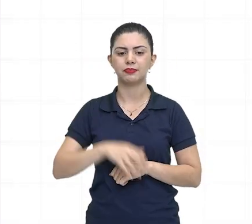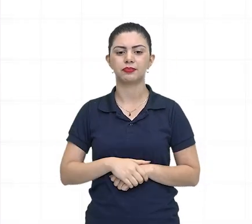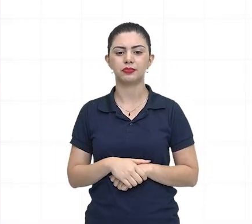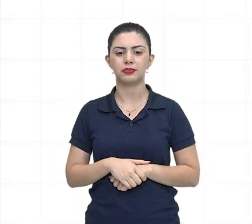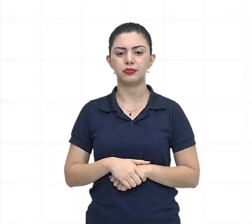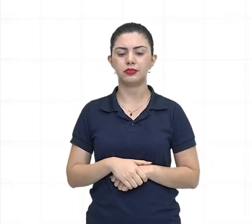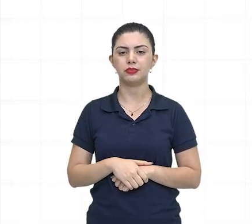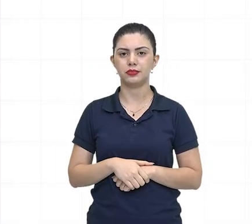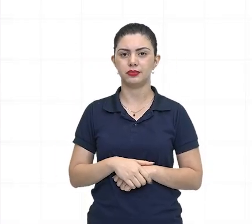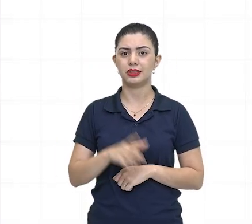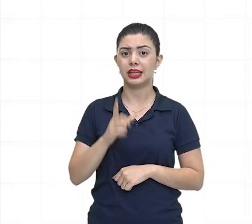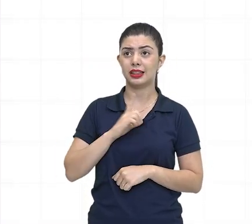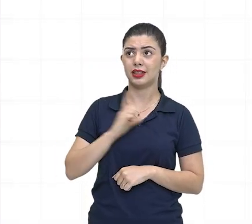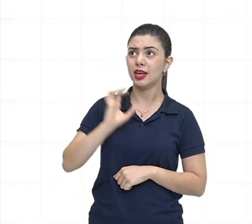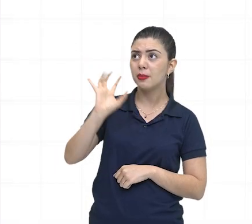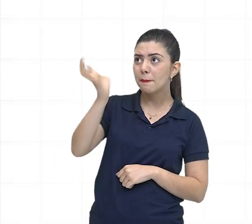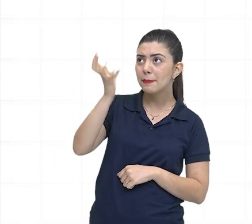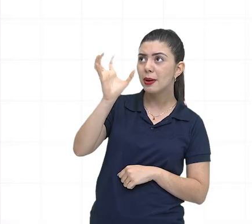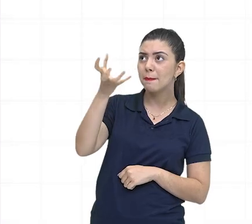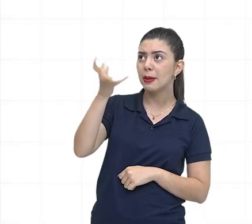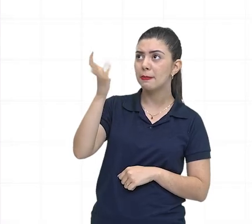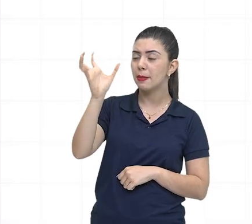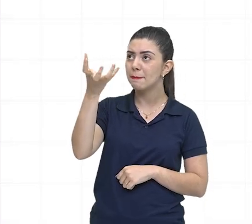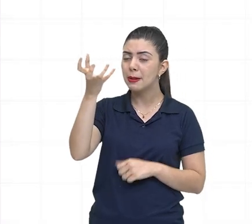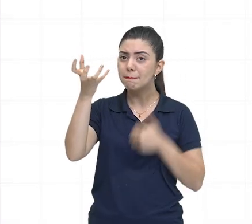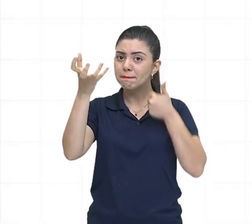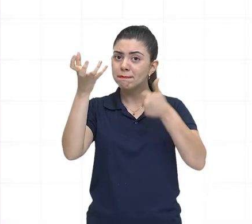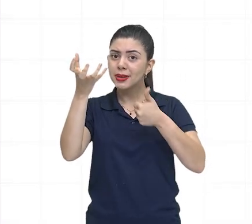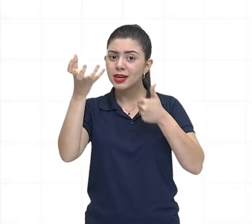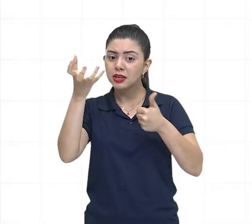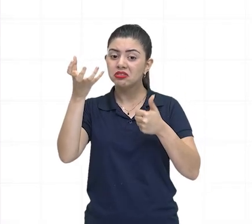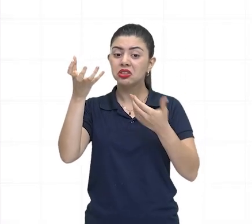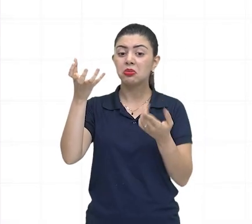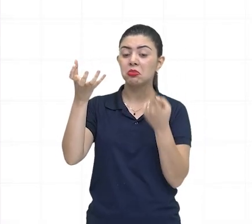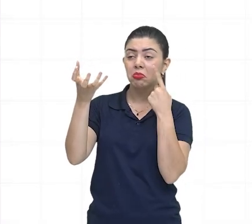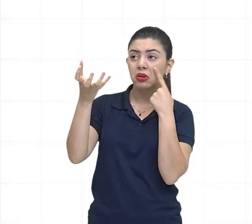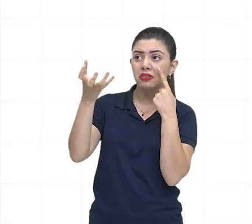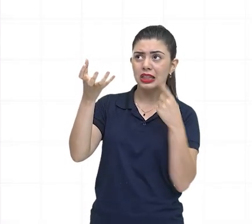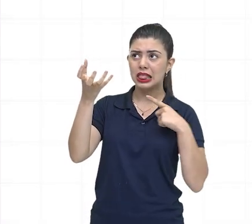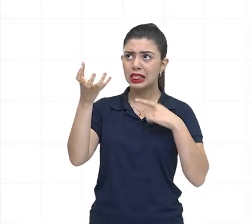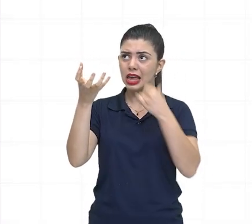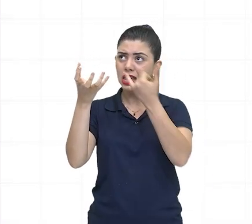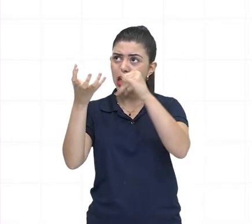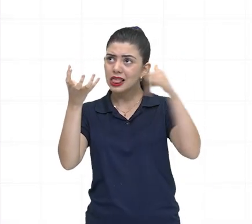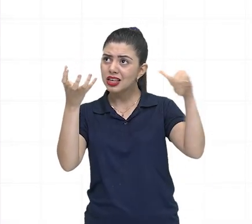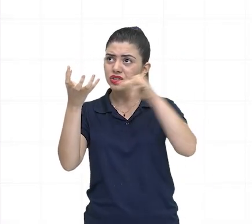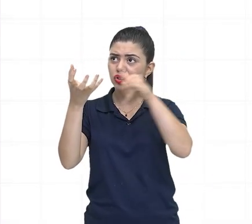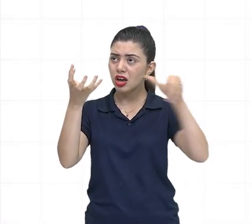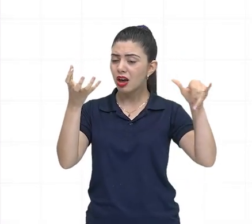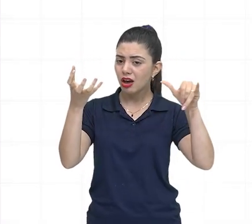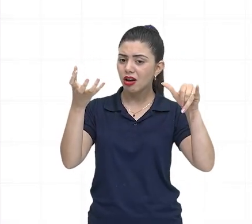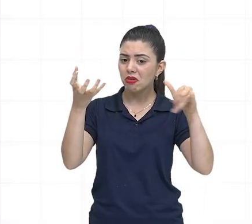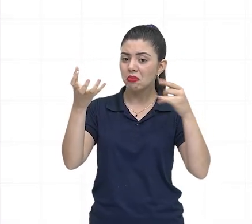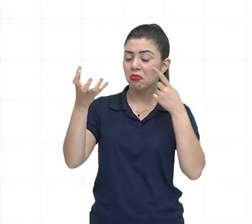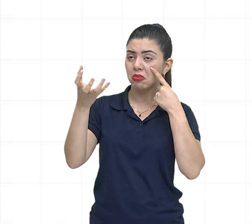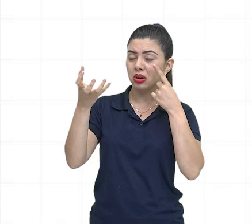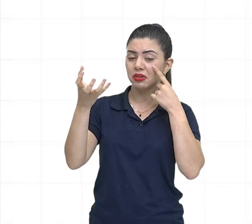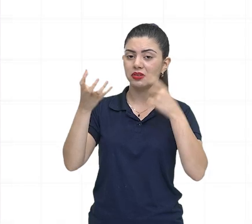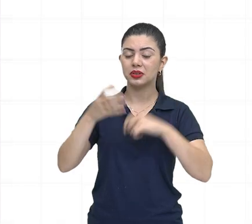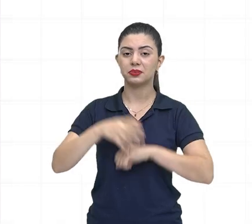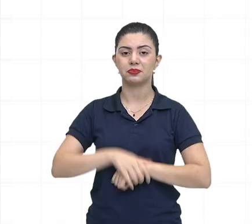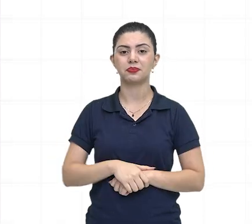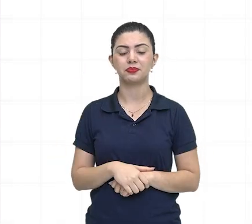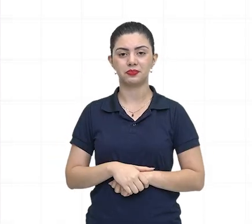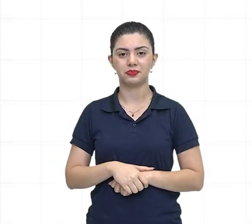está plugada? Se sim, ó, você vai passar para verificar se tem energia. Ó.